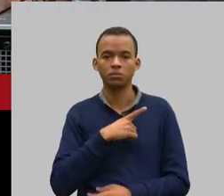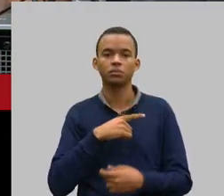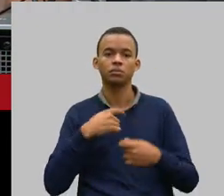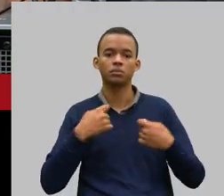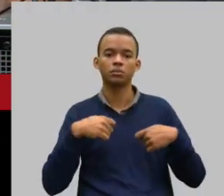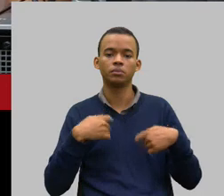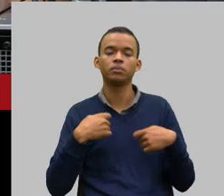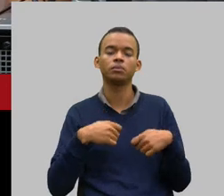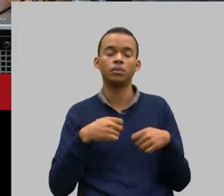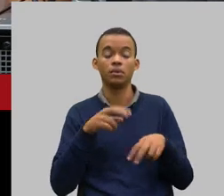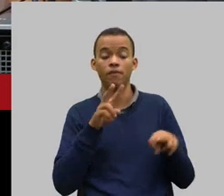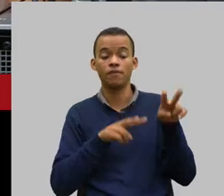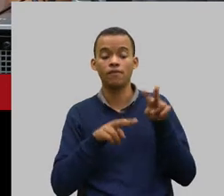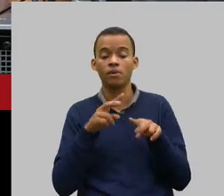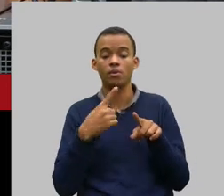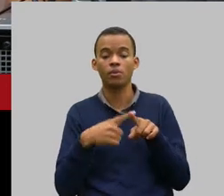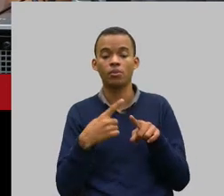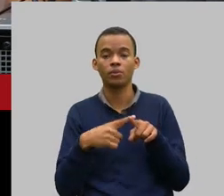reforma